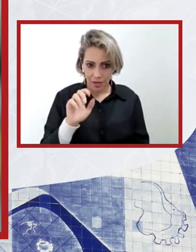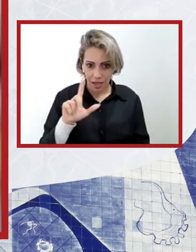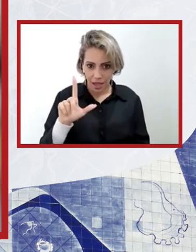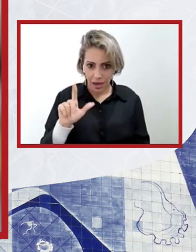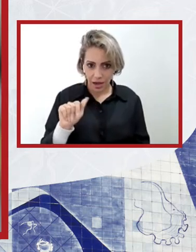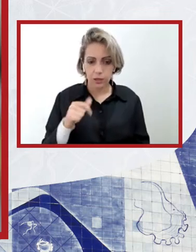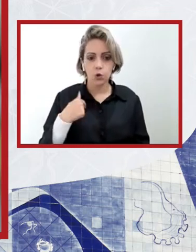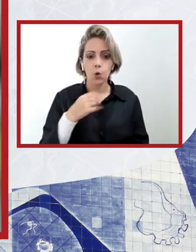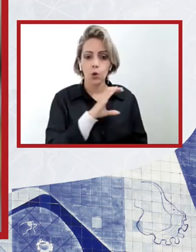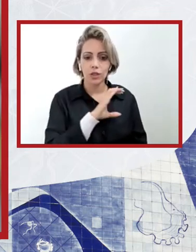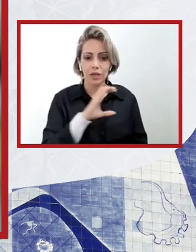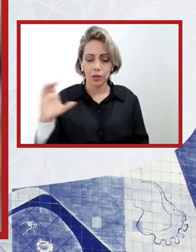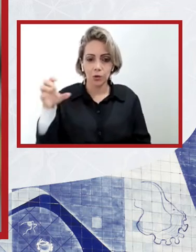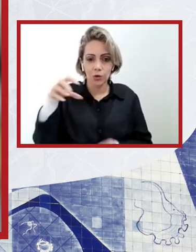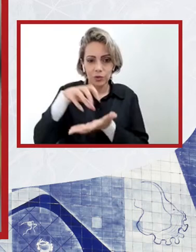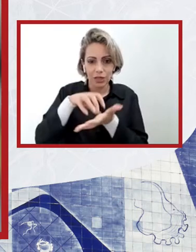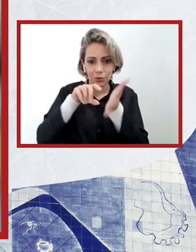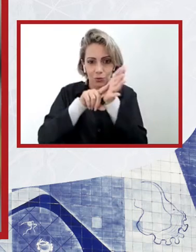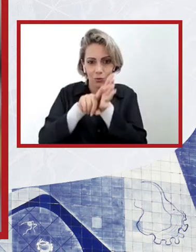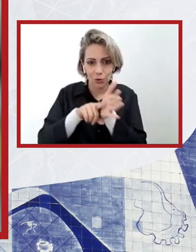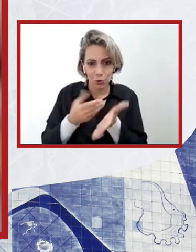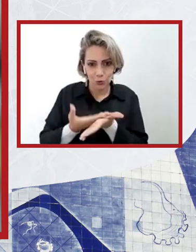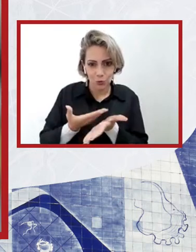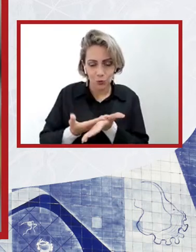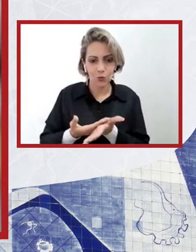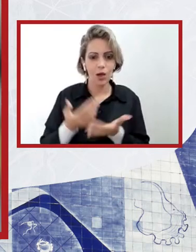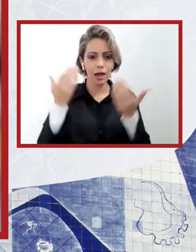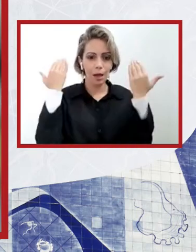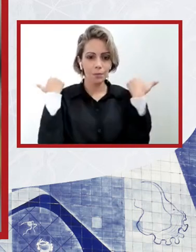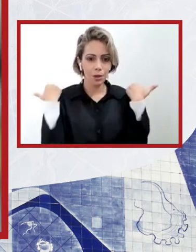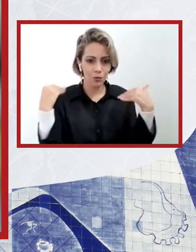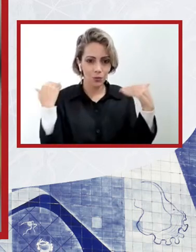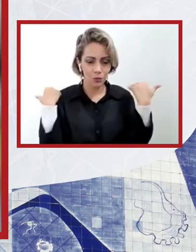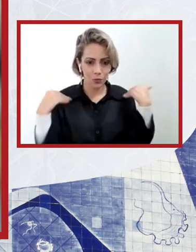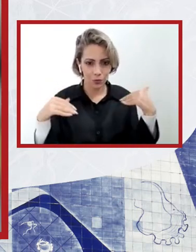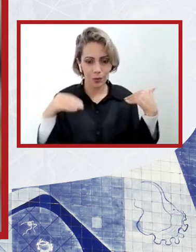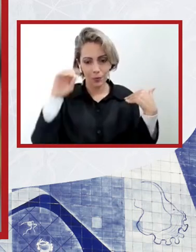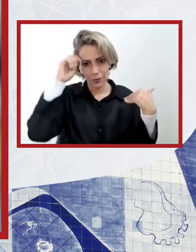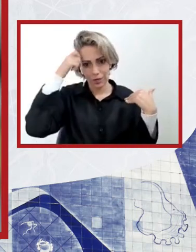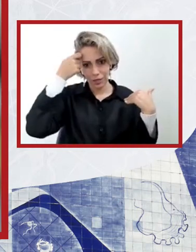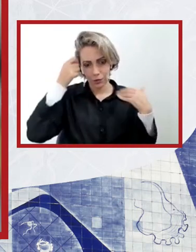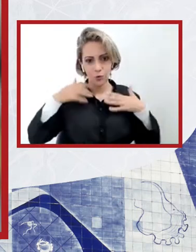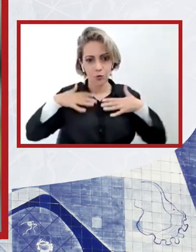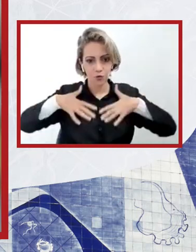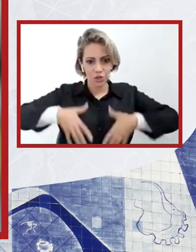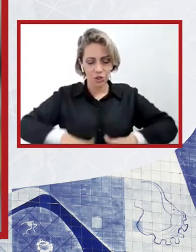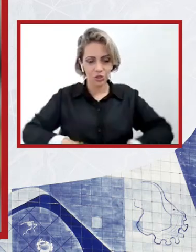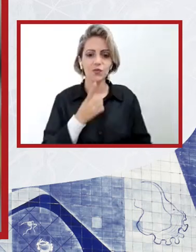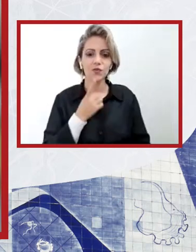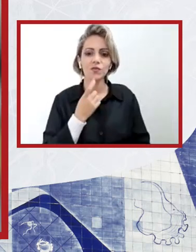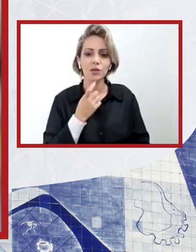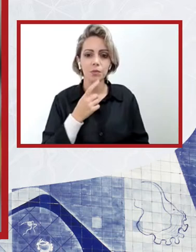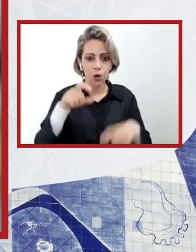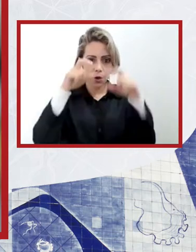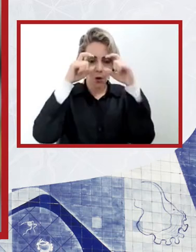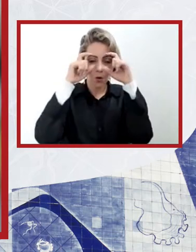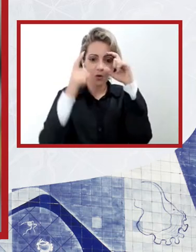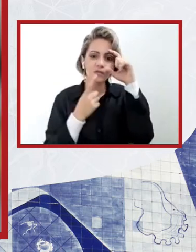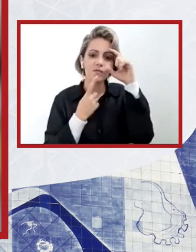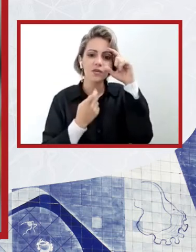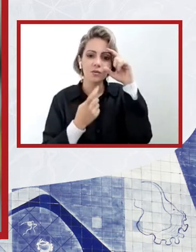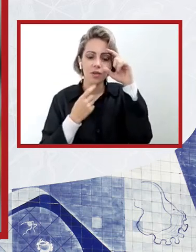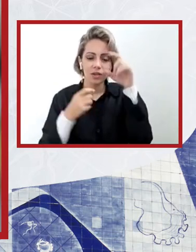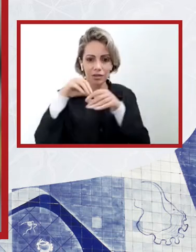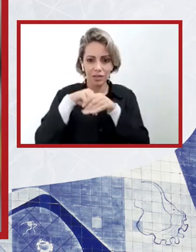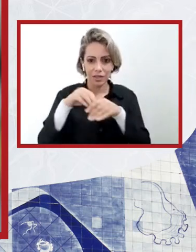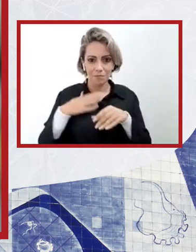de Estudos. Tenho cabelos escuros de tamanho médio, pele morena. Estou de vestido vermelho, óculos vermelho, na minha sala,